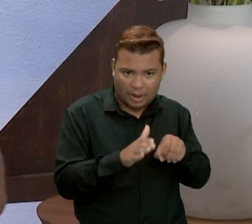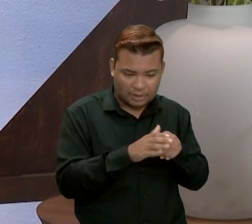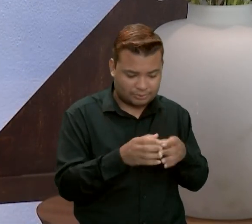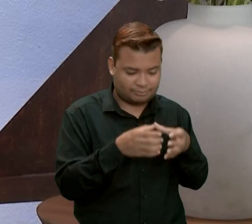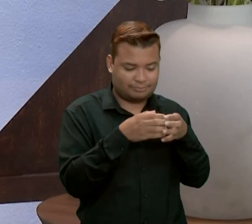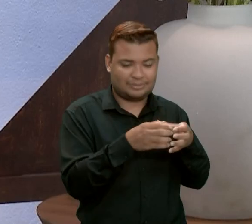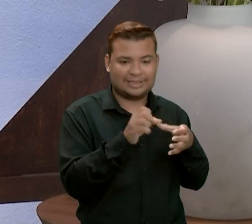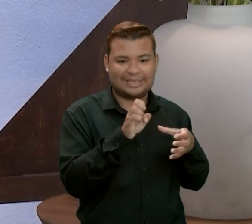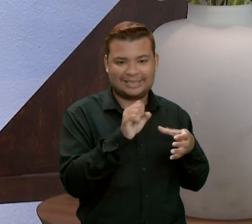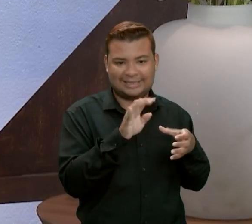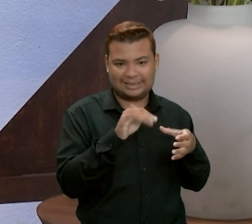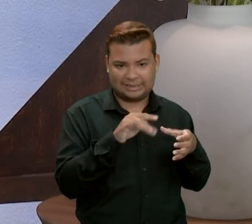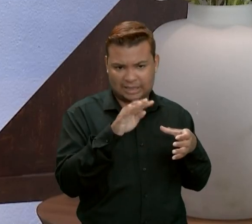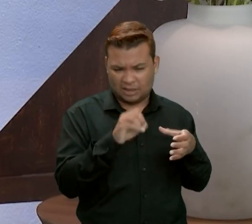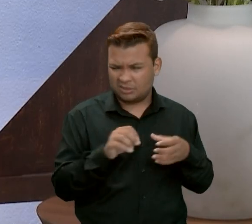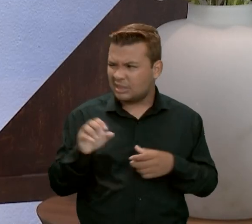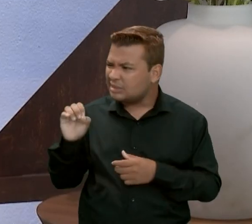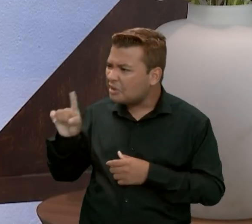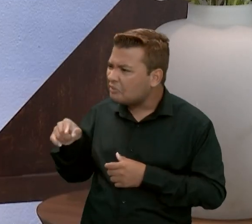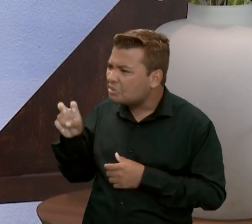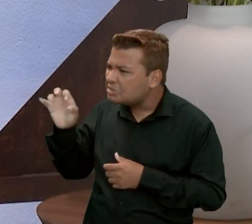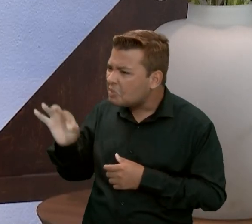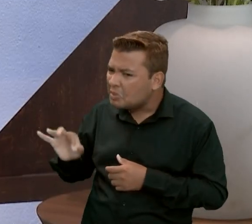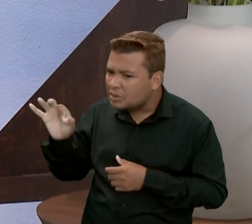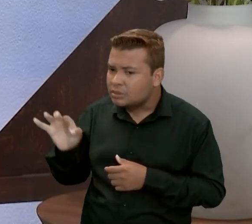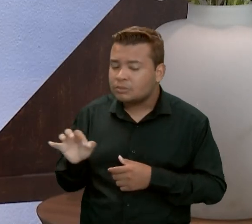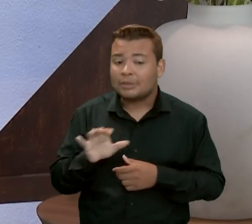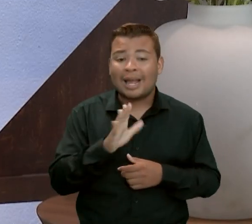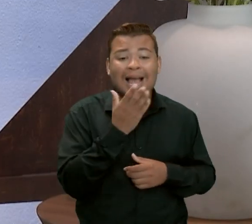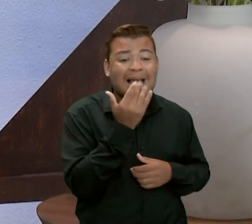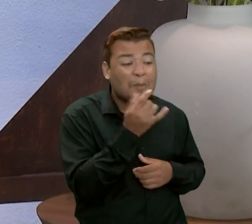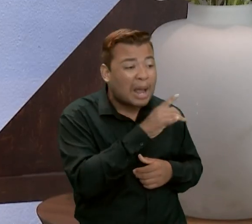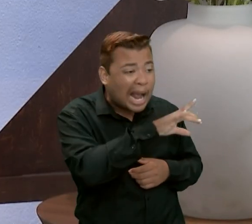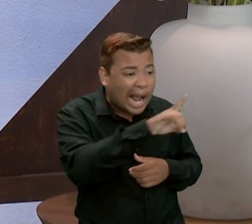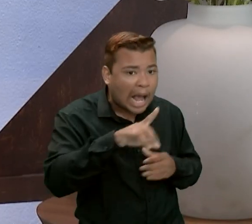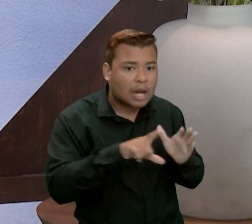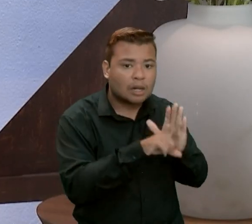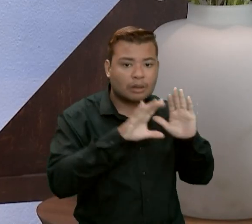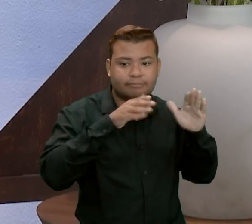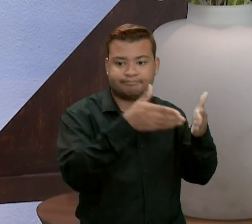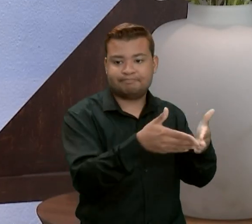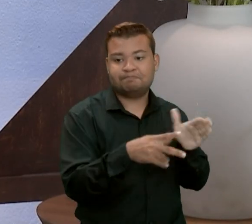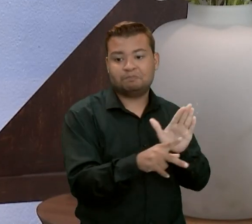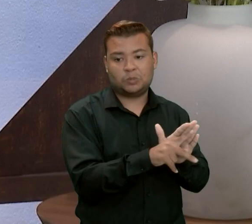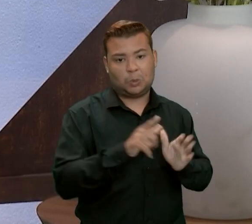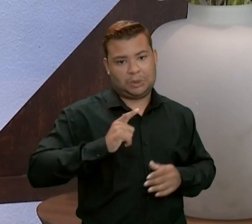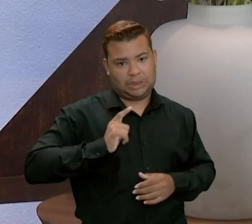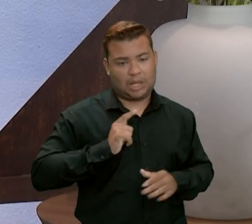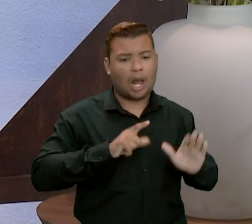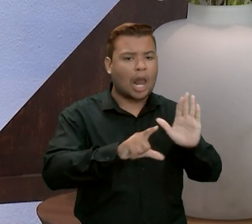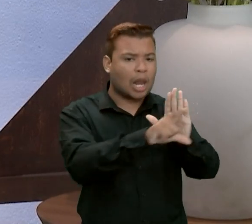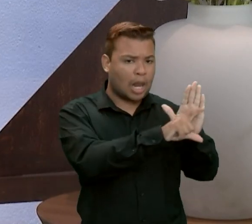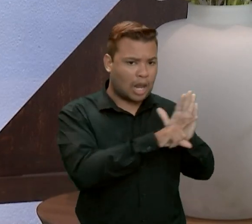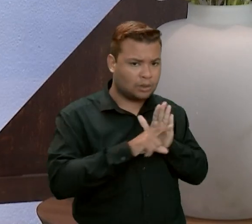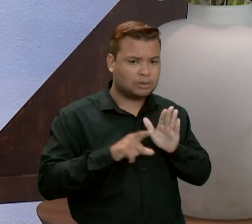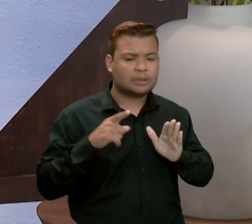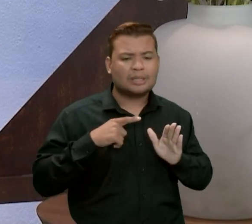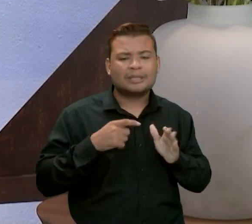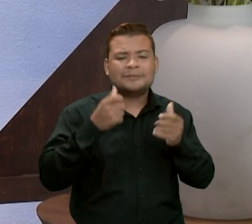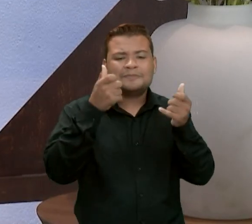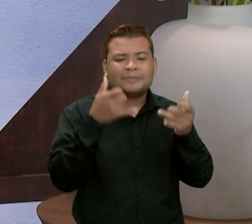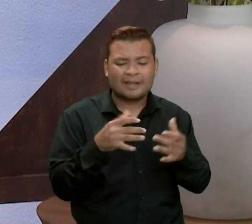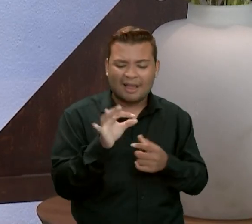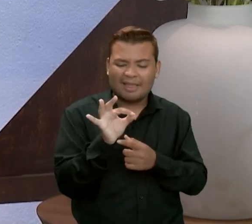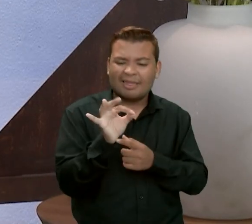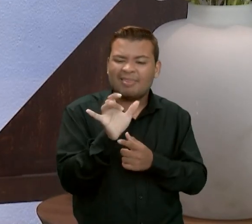cada alimento vai ter, né, a sua legislação específica. É difícil a gente falar agora, mas está tudo em legislação, tá? Então são fragmentos. O correto